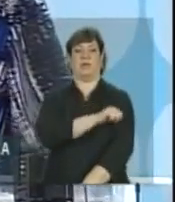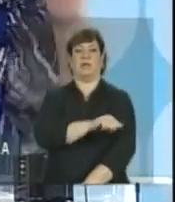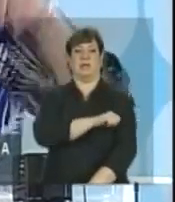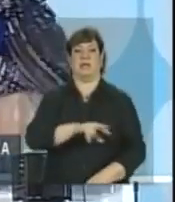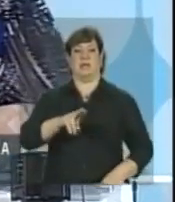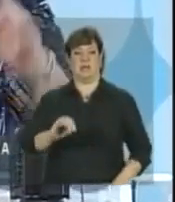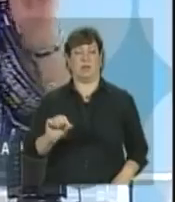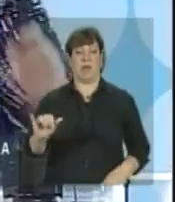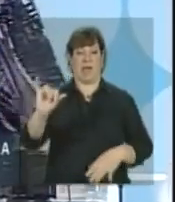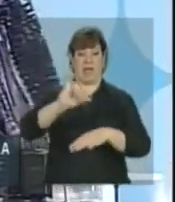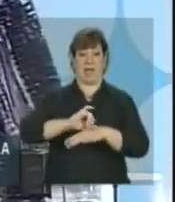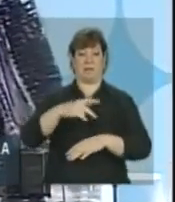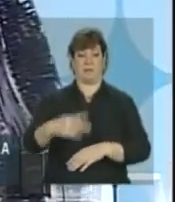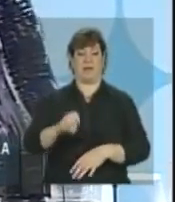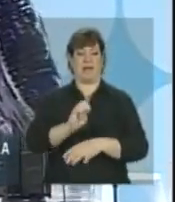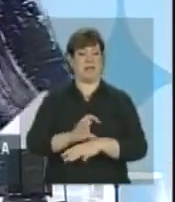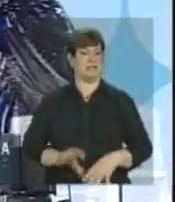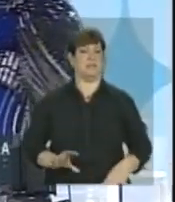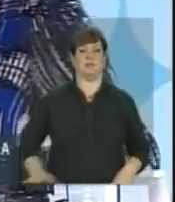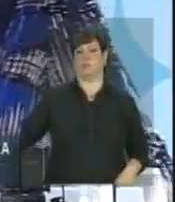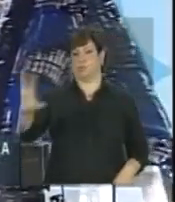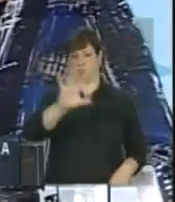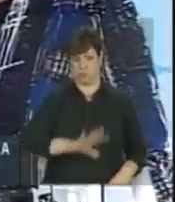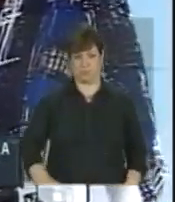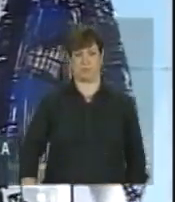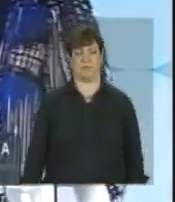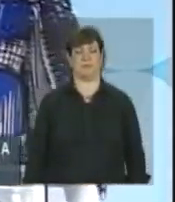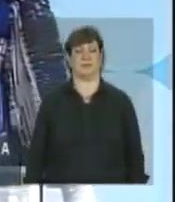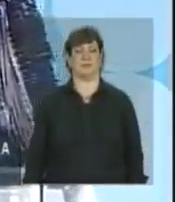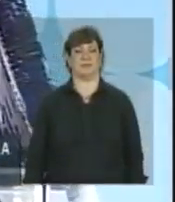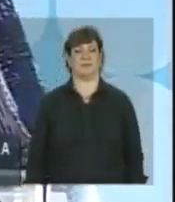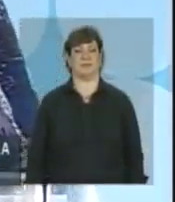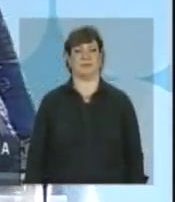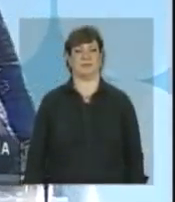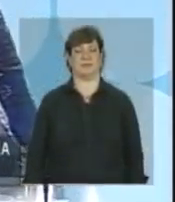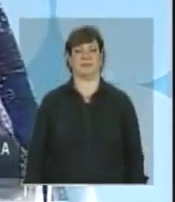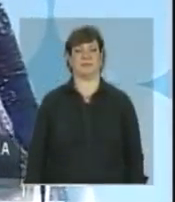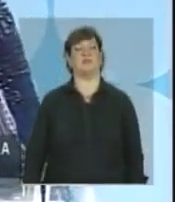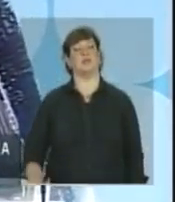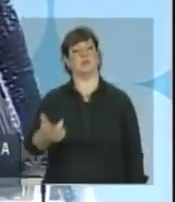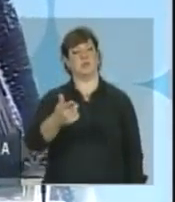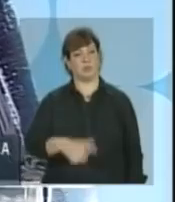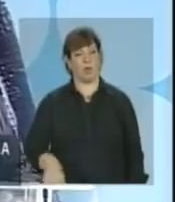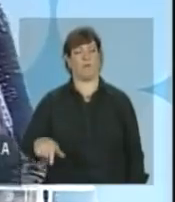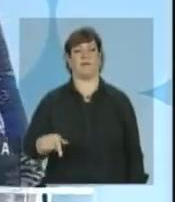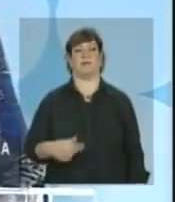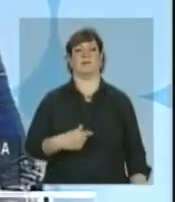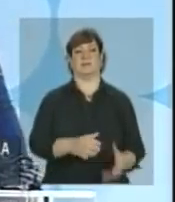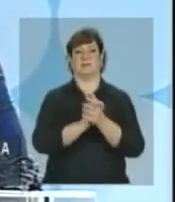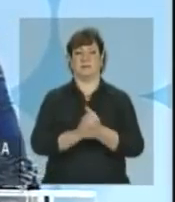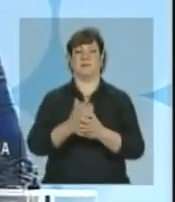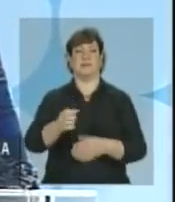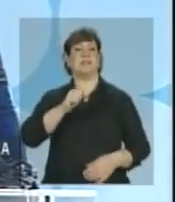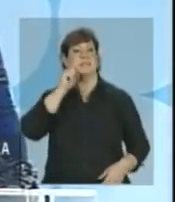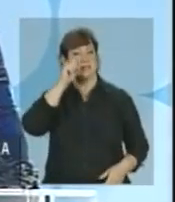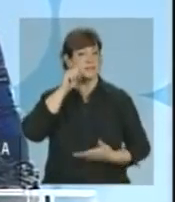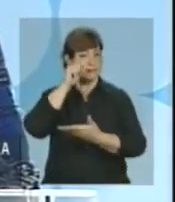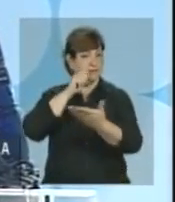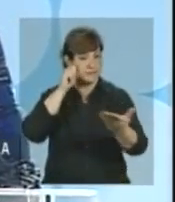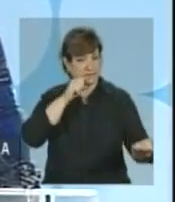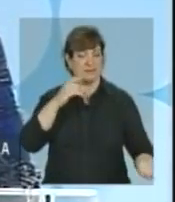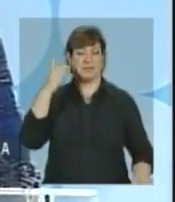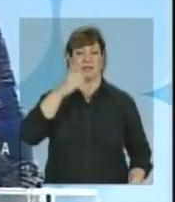Rio de Janeiro, capital e Estado. Vou novamente aqui saudar os senadores, os